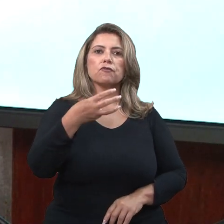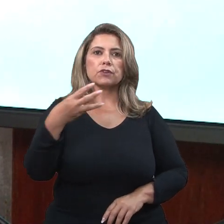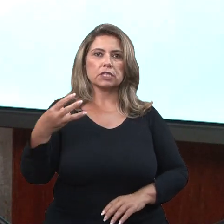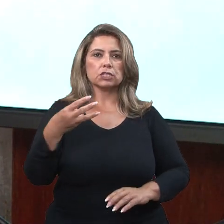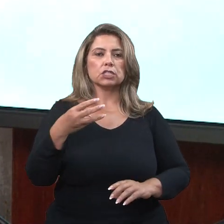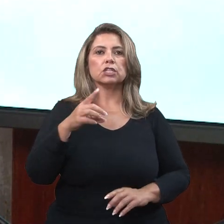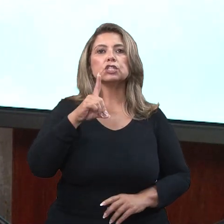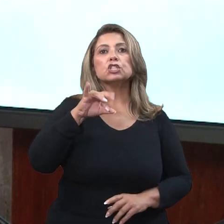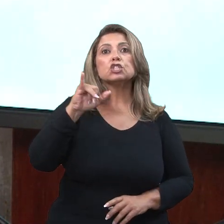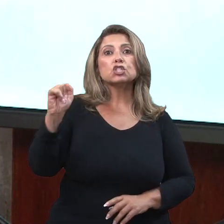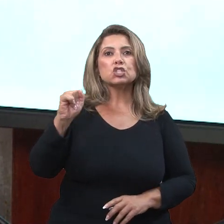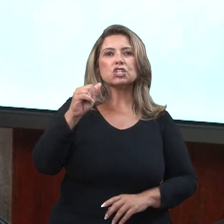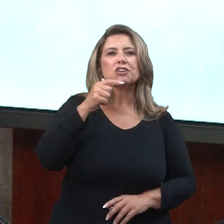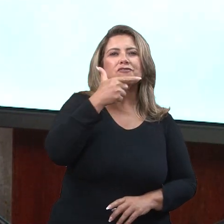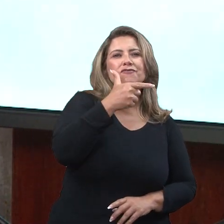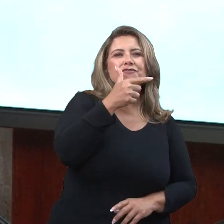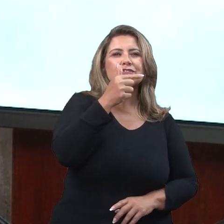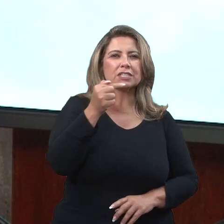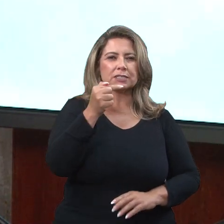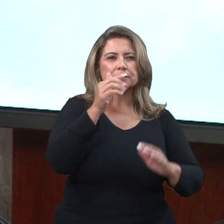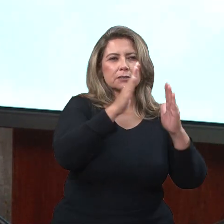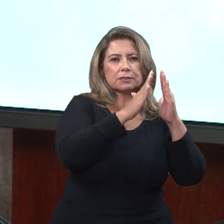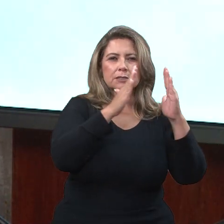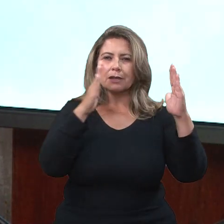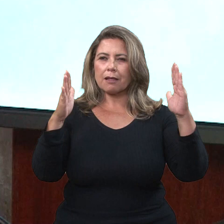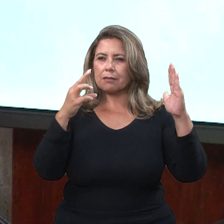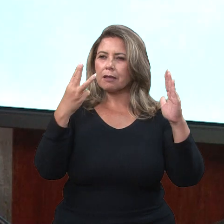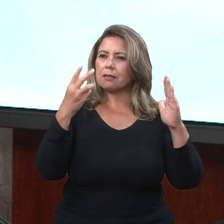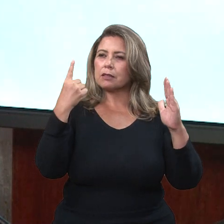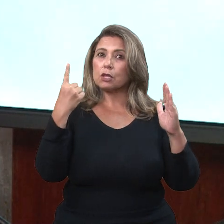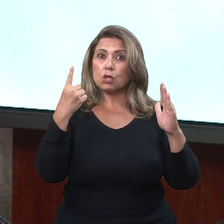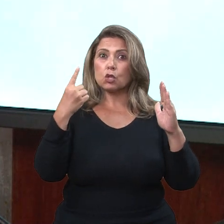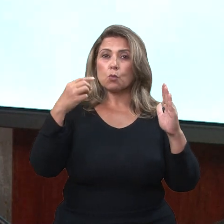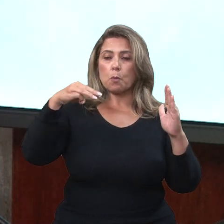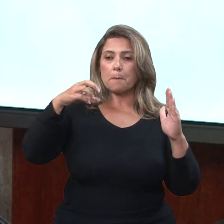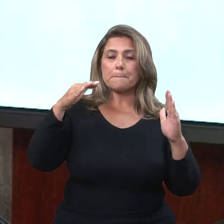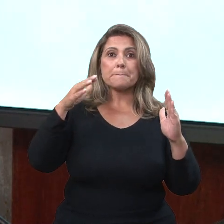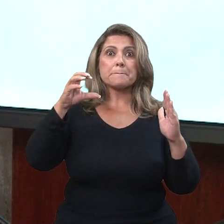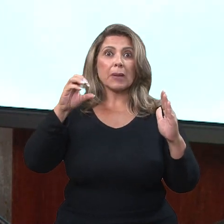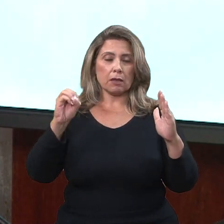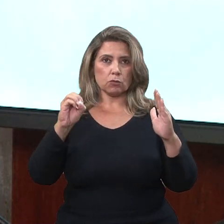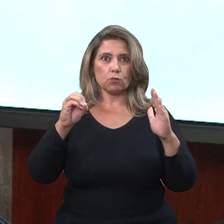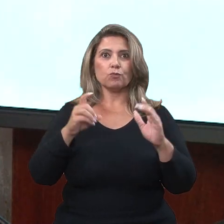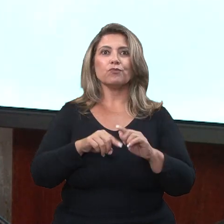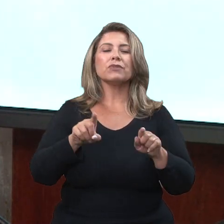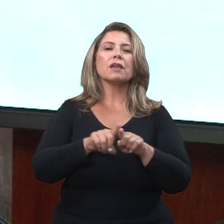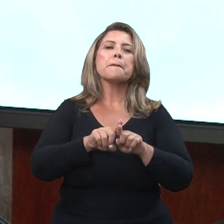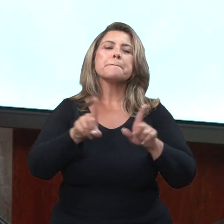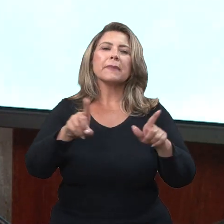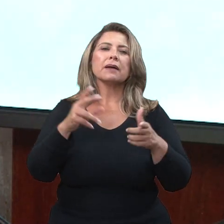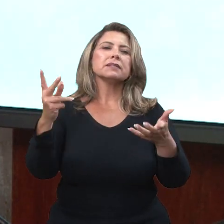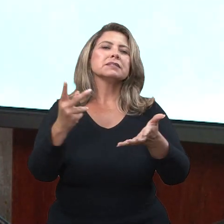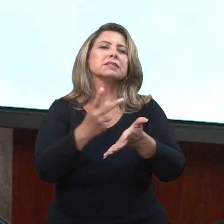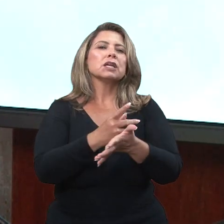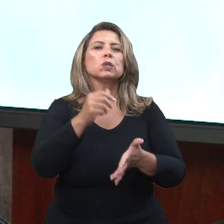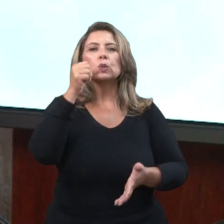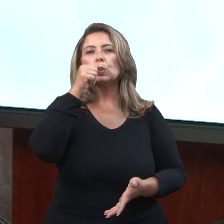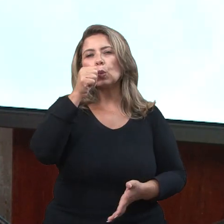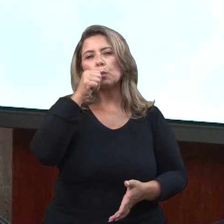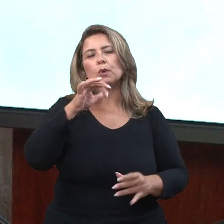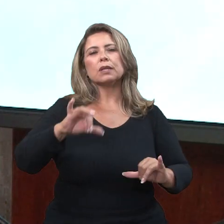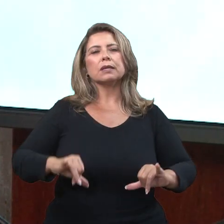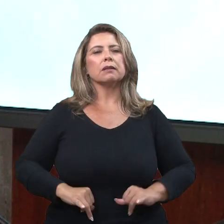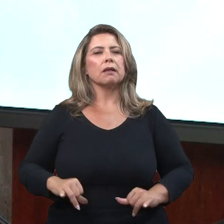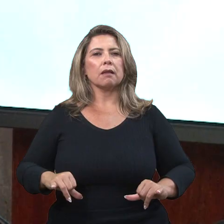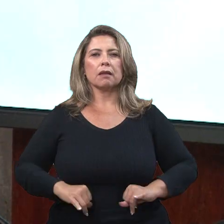dias 27 e 31 de março. E as mulheres são, infelizmente, a maior parte das vítimas